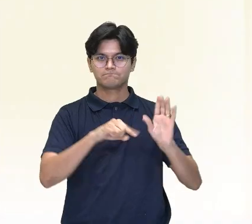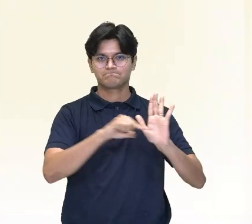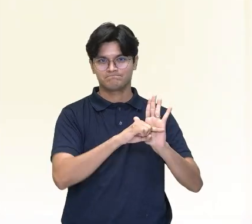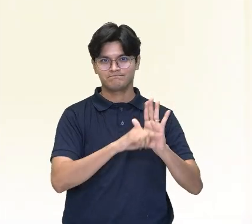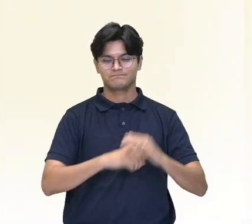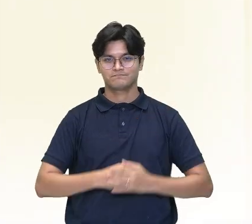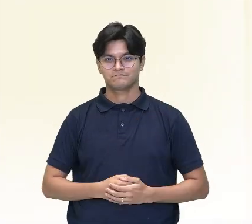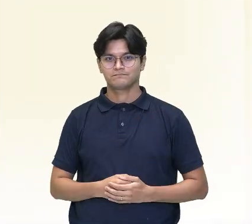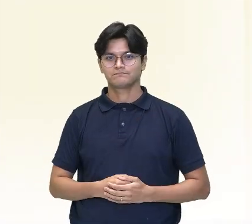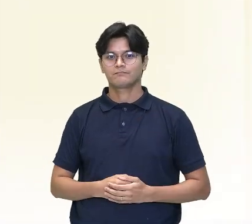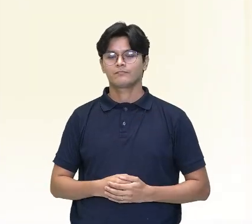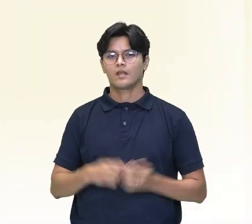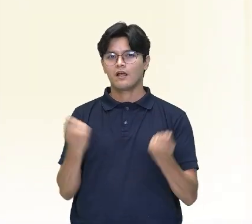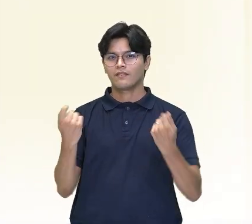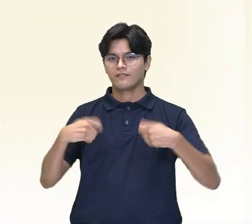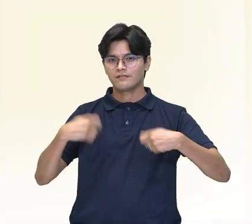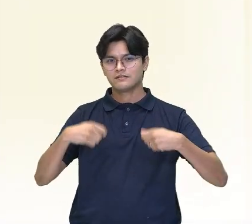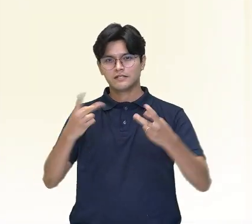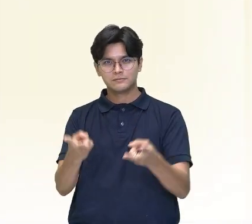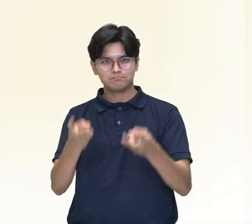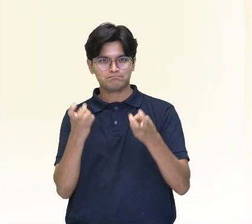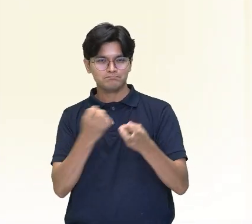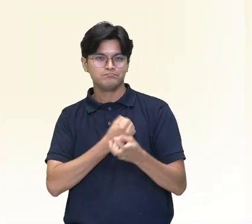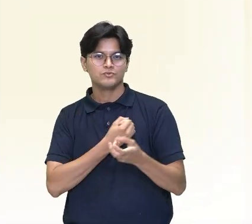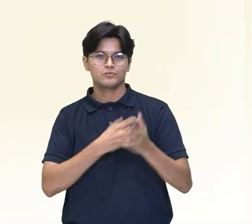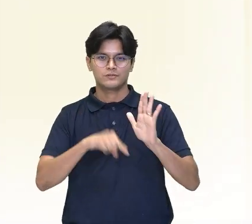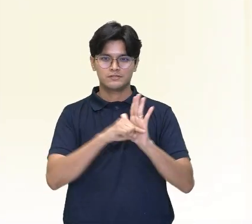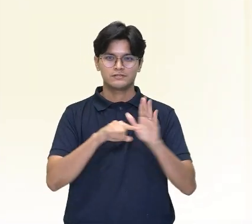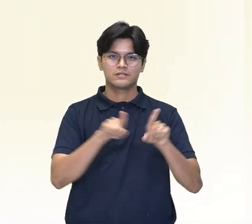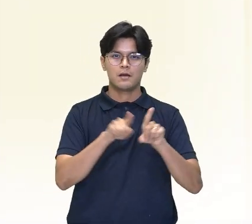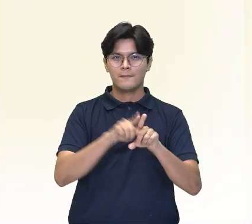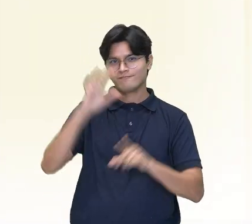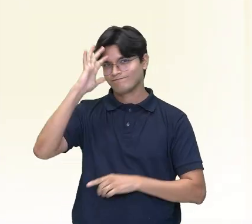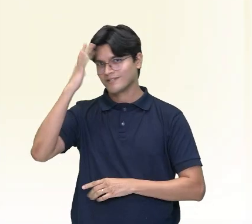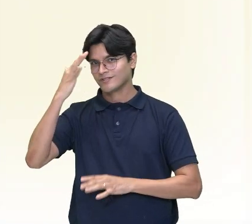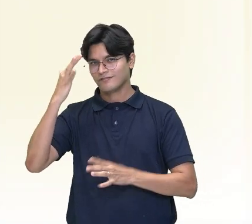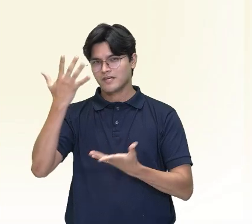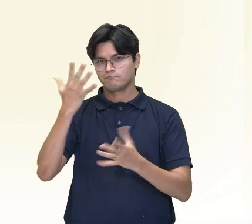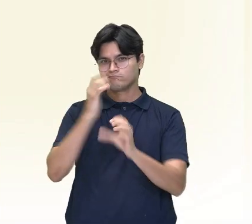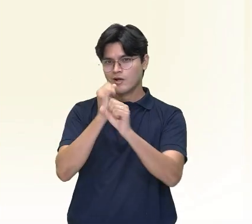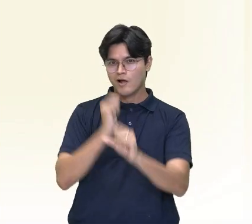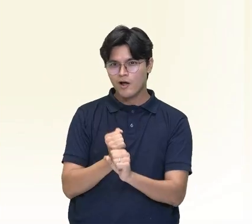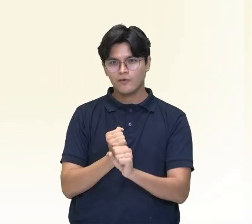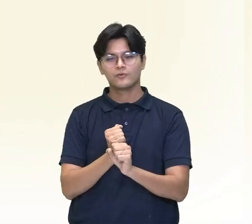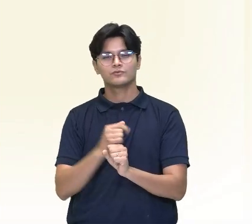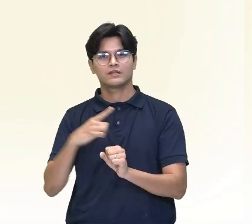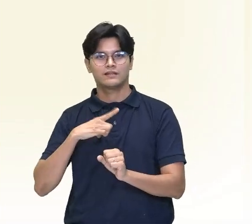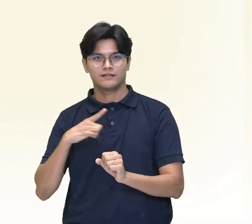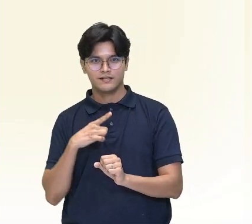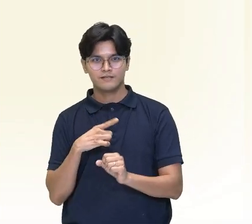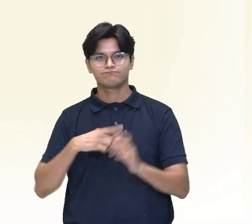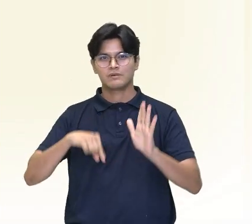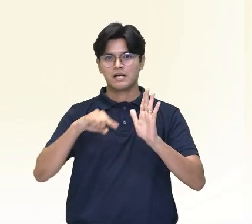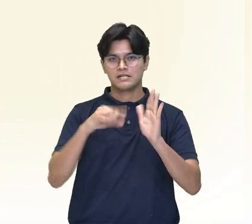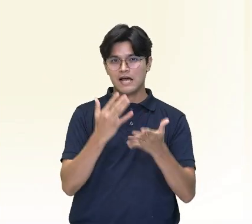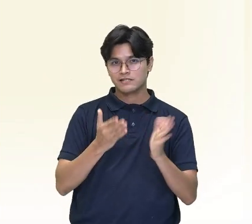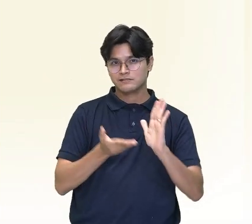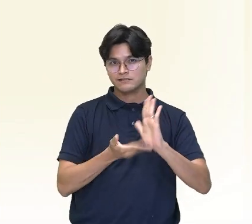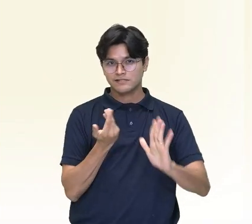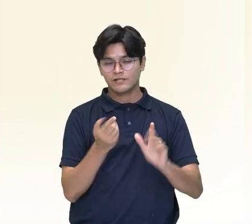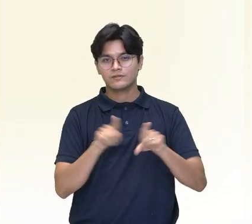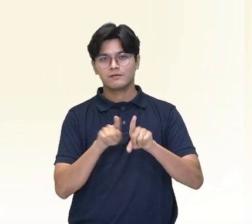A necessidade de perceber os negativos e resolver situações de adição e subtração levou ao conceito de